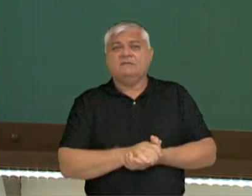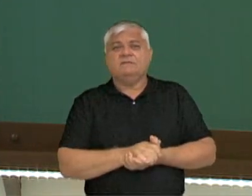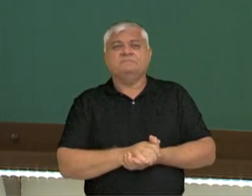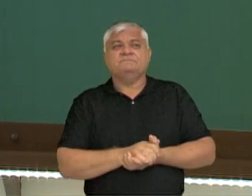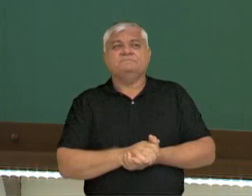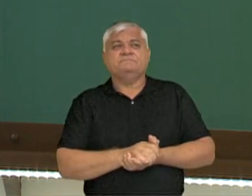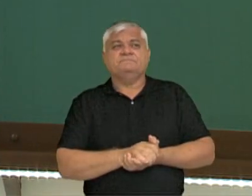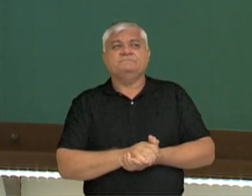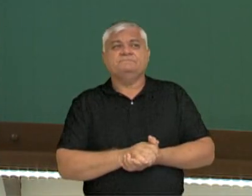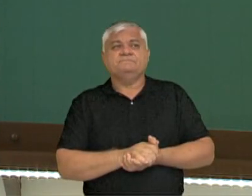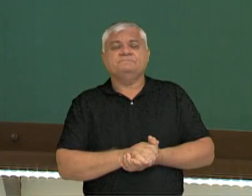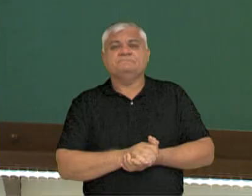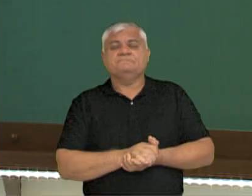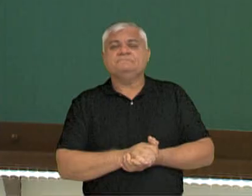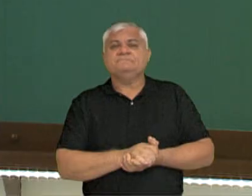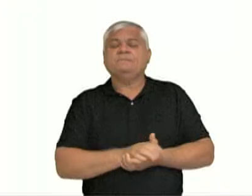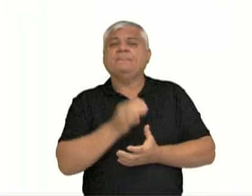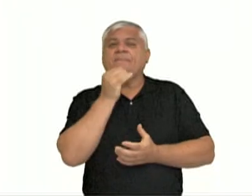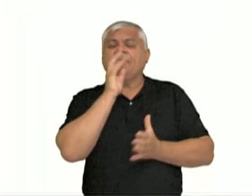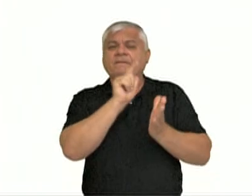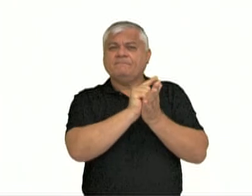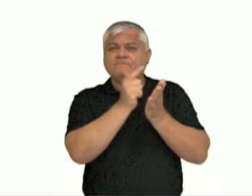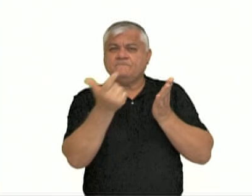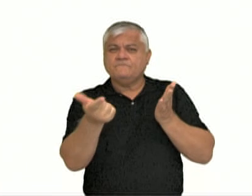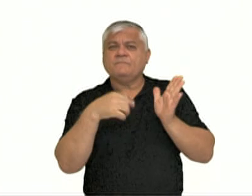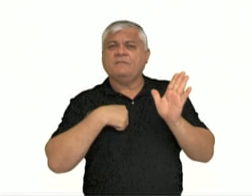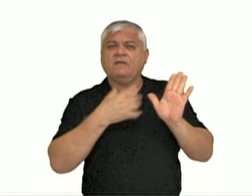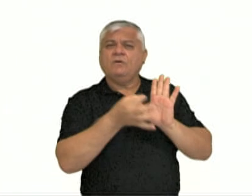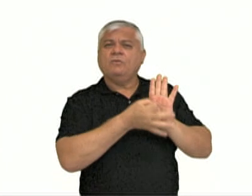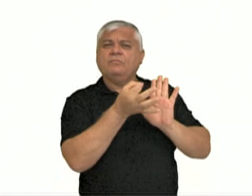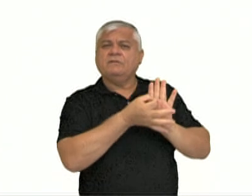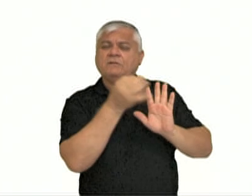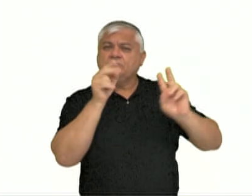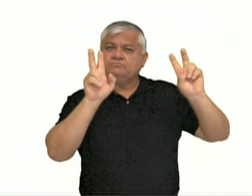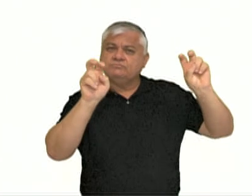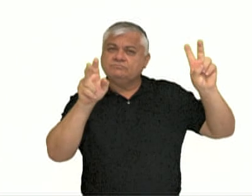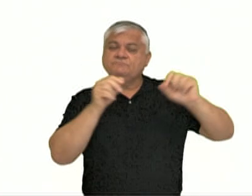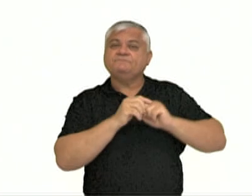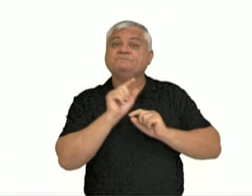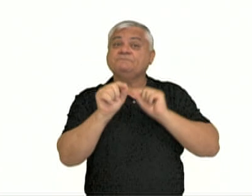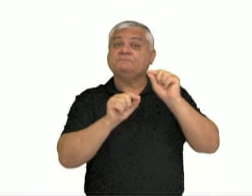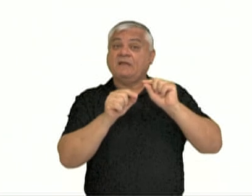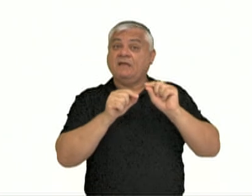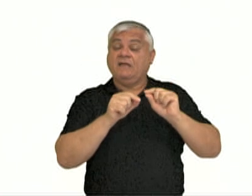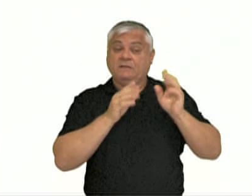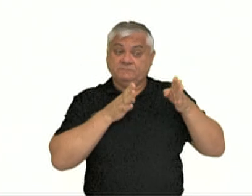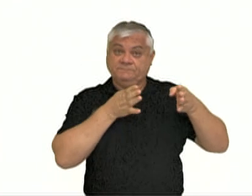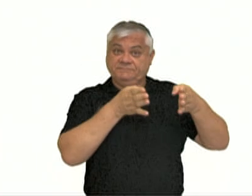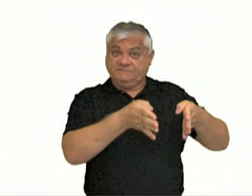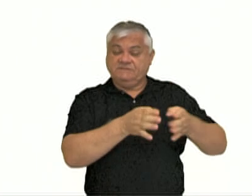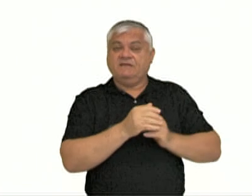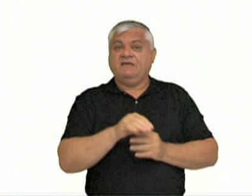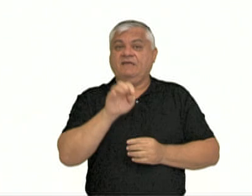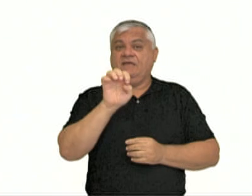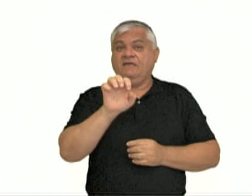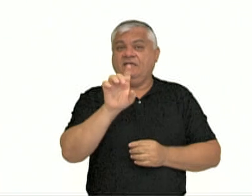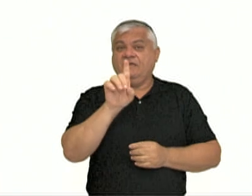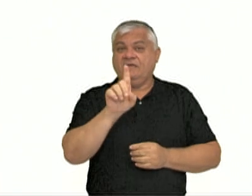miúde. Você sabia que o jornal emite opinião sobre um tema por meio de um texto específico chamado